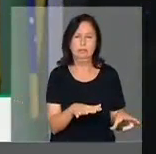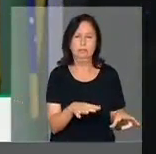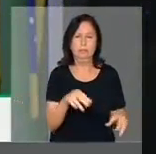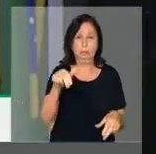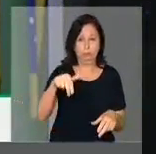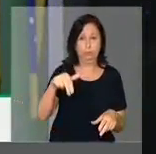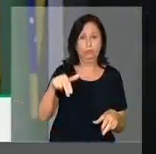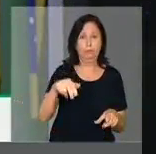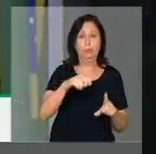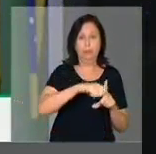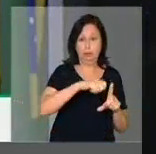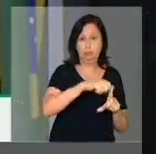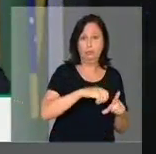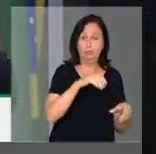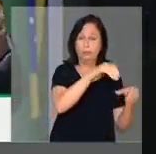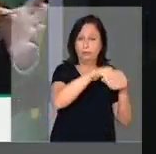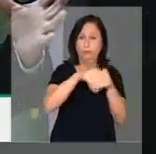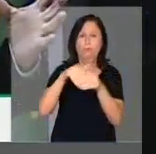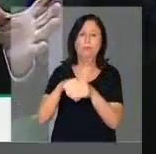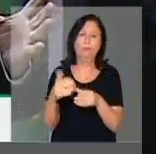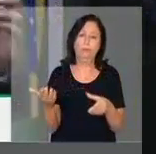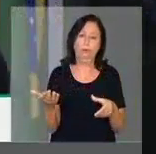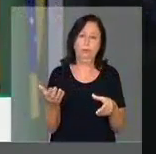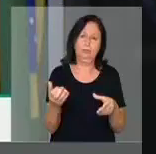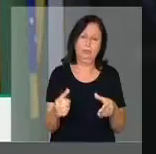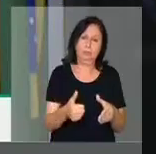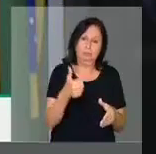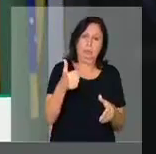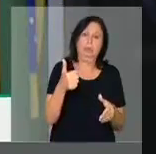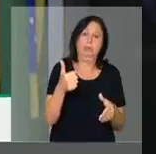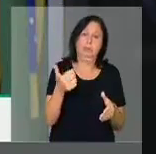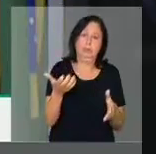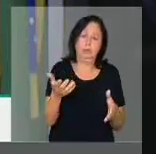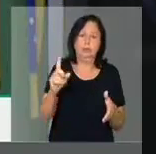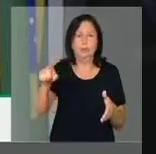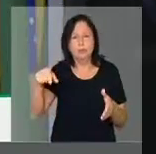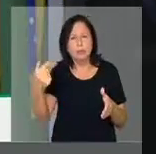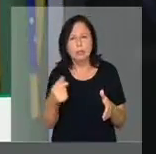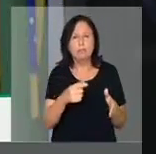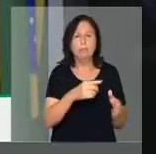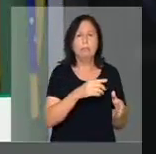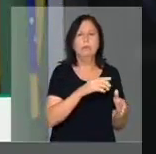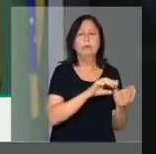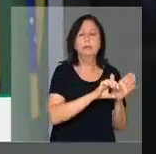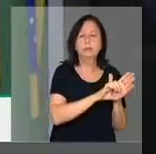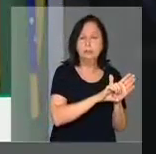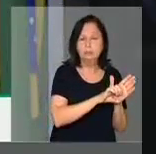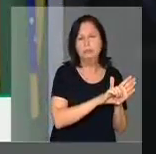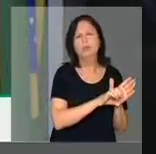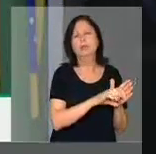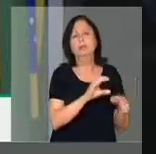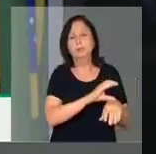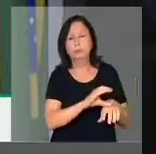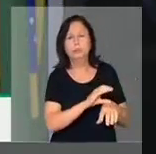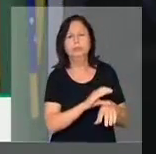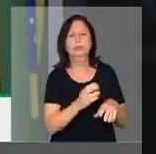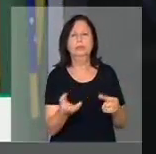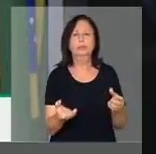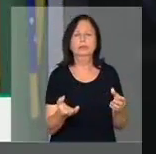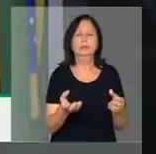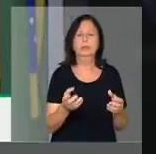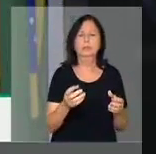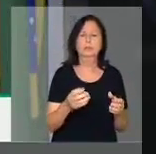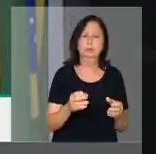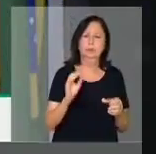turno, a emenda constitucional? Fica um dia discutindo, um outro dia para votar, faz uma